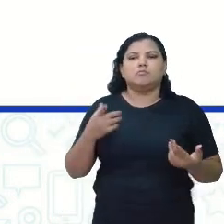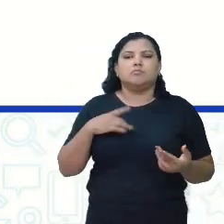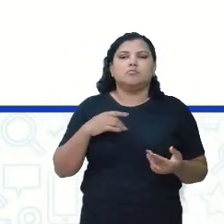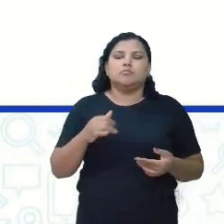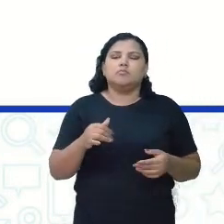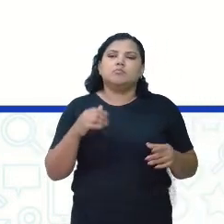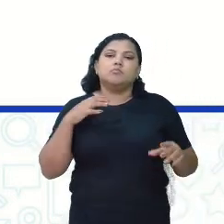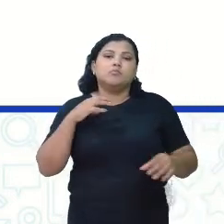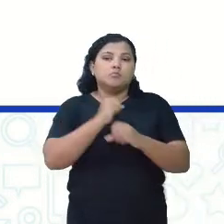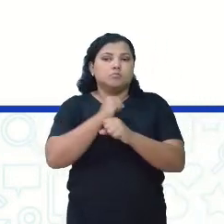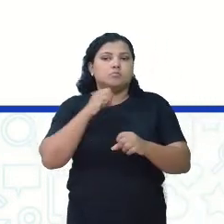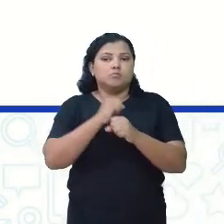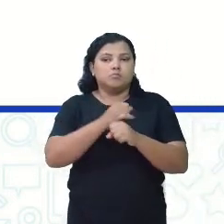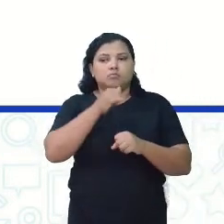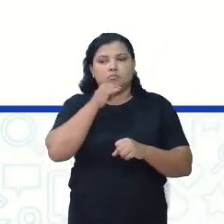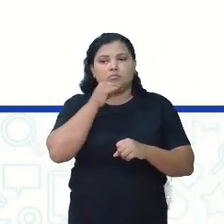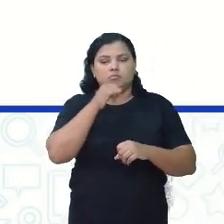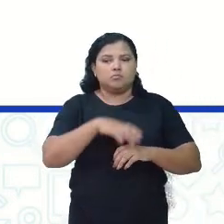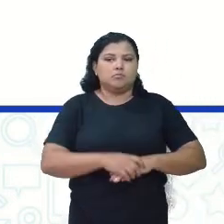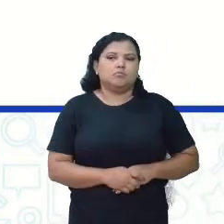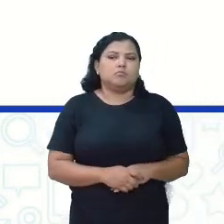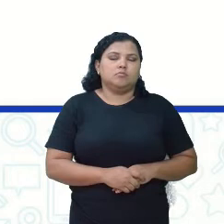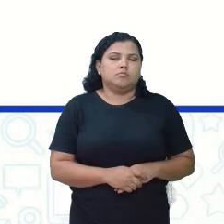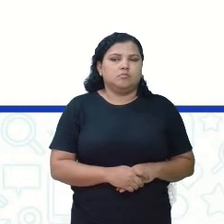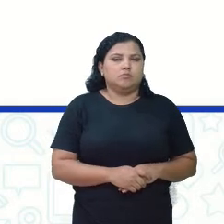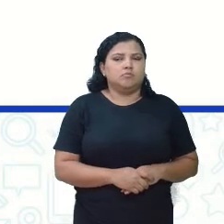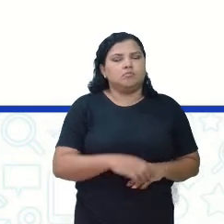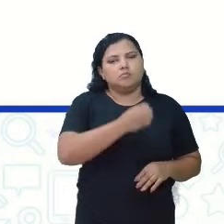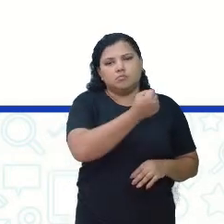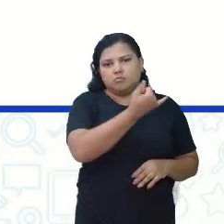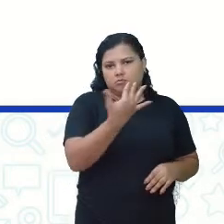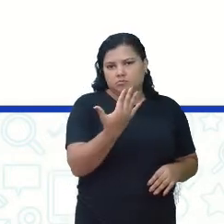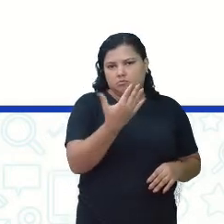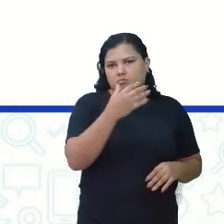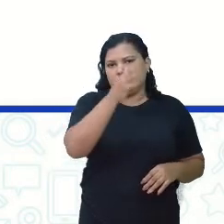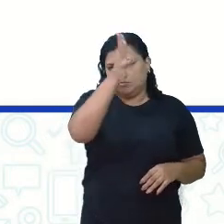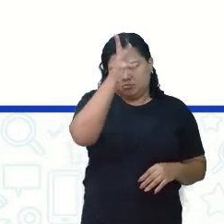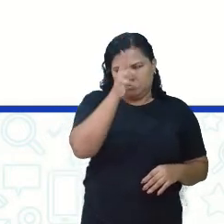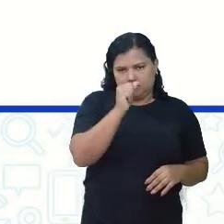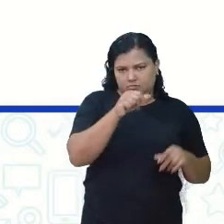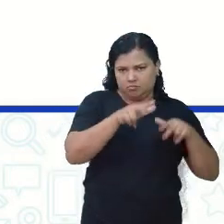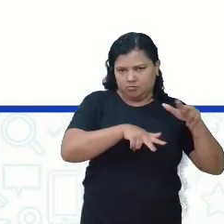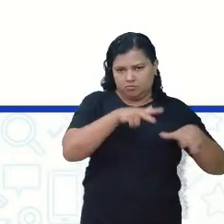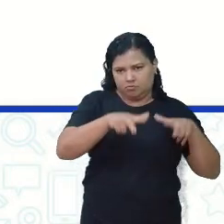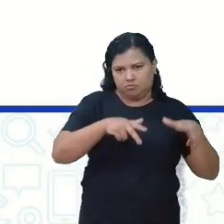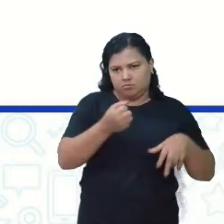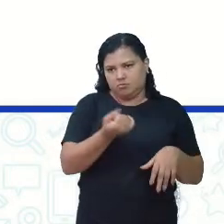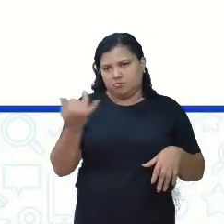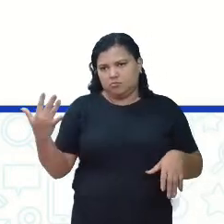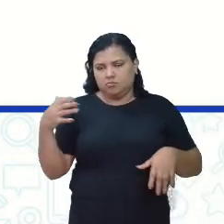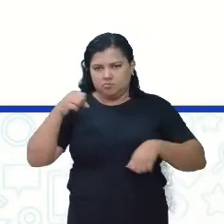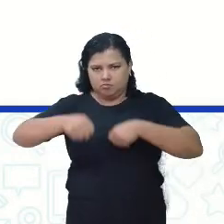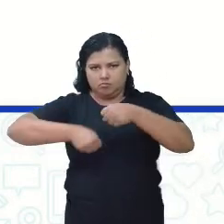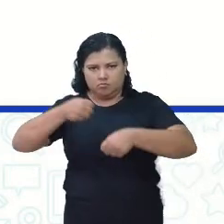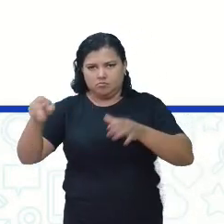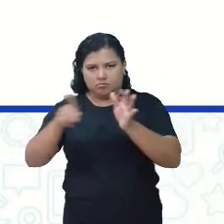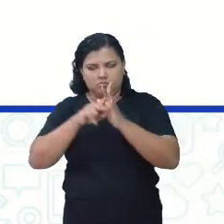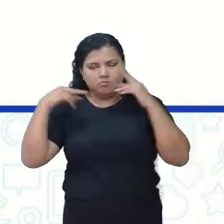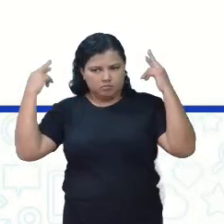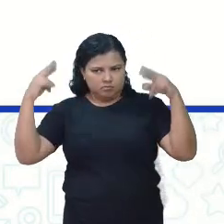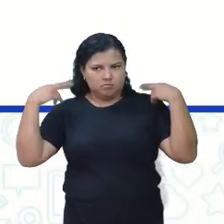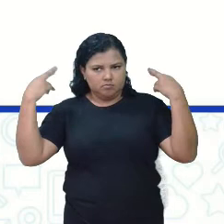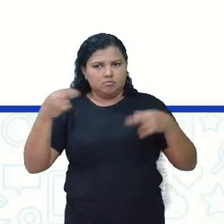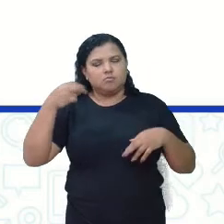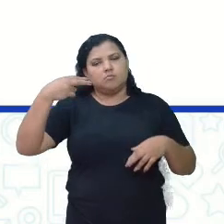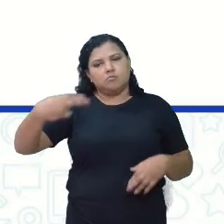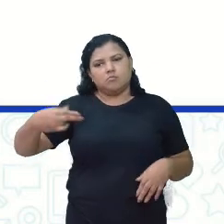efetuo essa soma, tá bom? Quando eu somar a quantidade de pés que tem as galinhas com a quantidade de pés que tem os